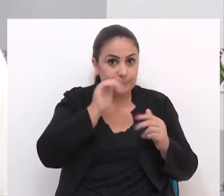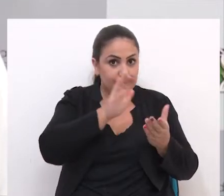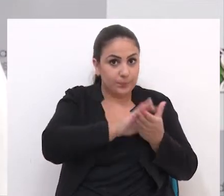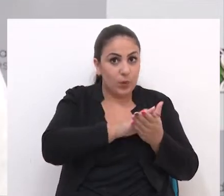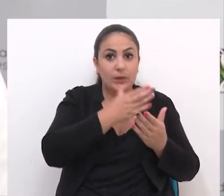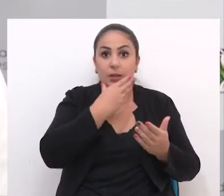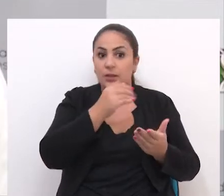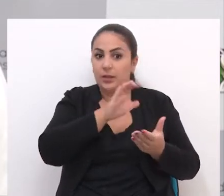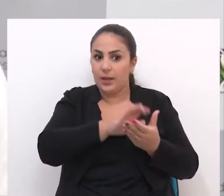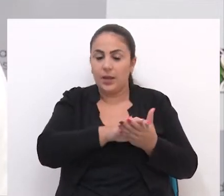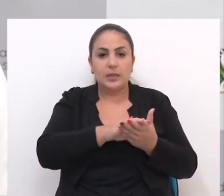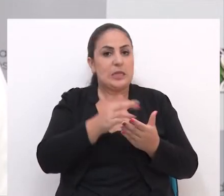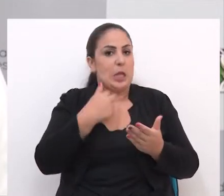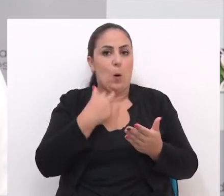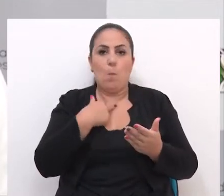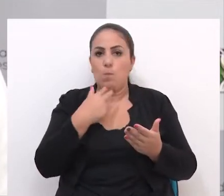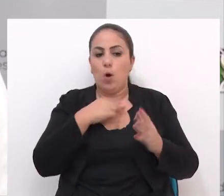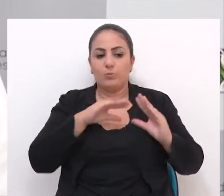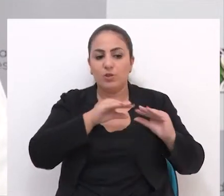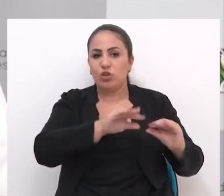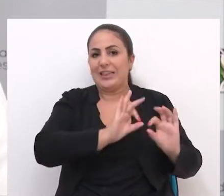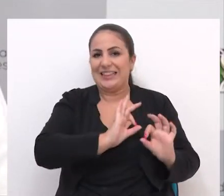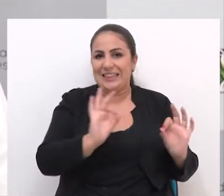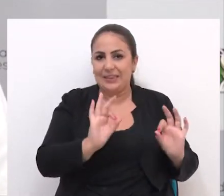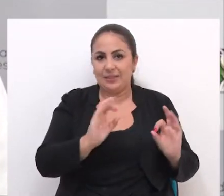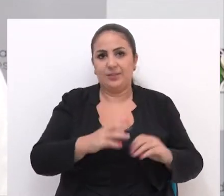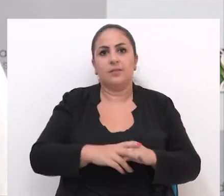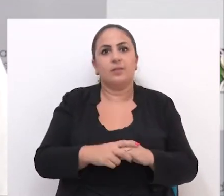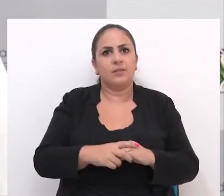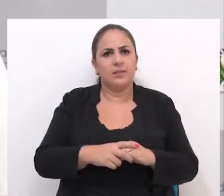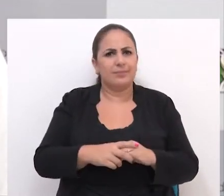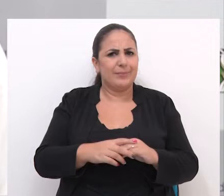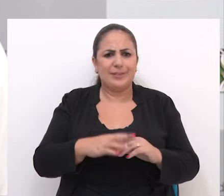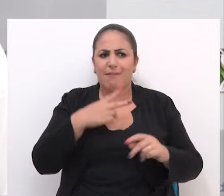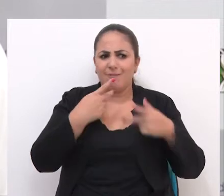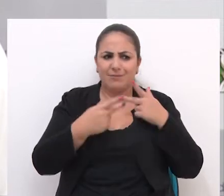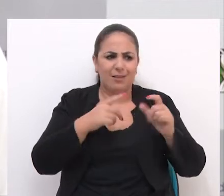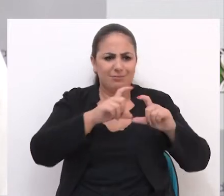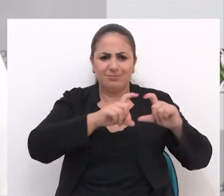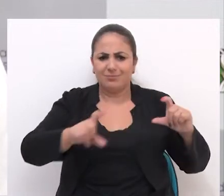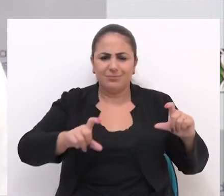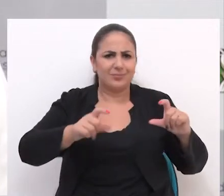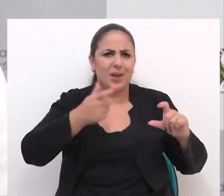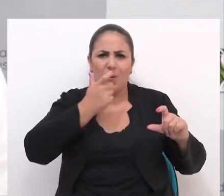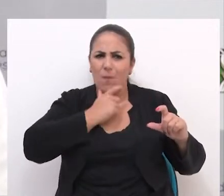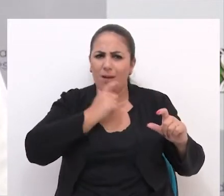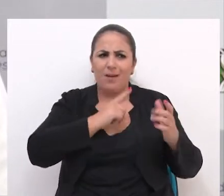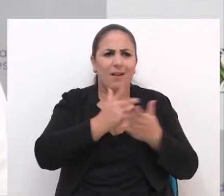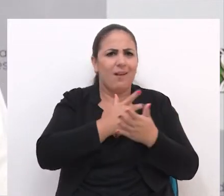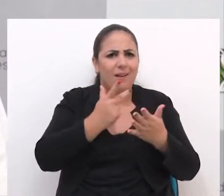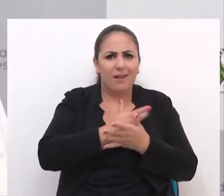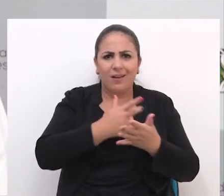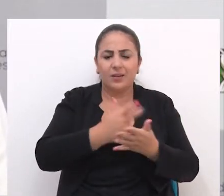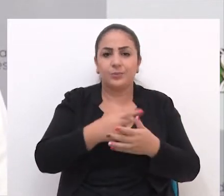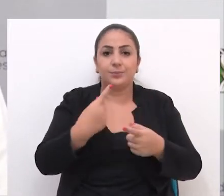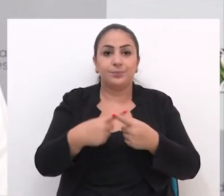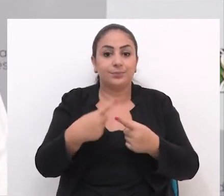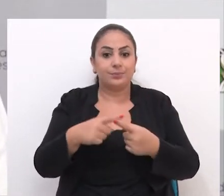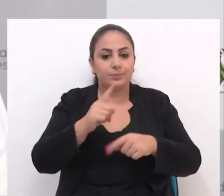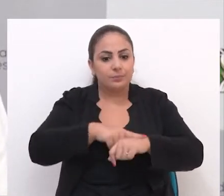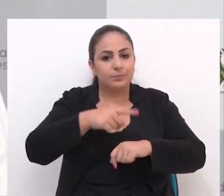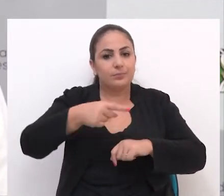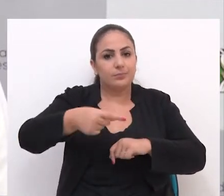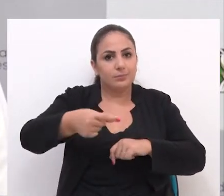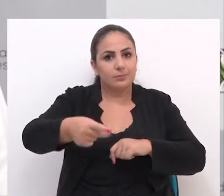em briga de marido e mulher, ninguém deveria pôr a colher, né? E isso eu achava assim que era uma coisa muito errada, porque